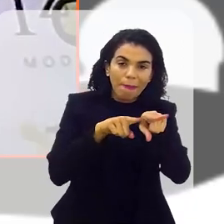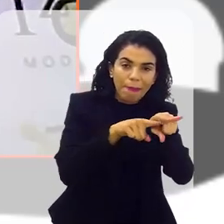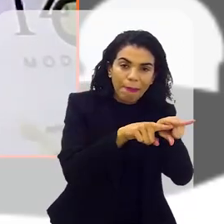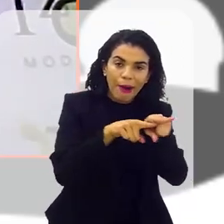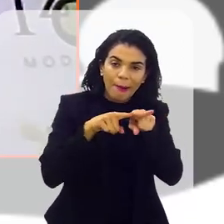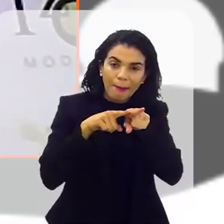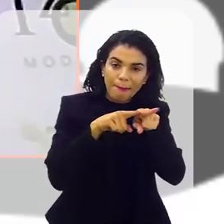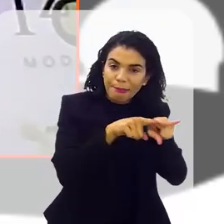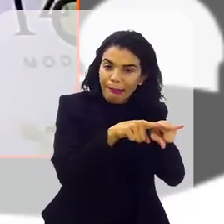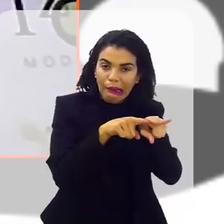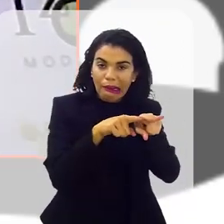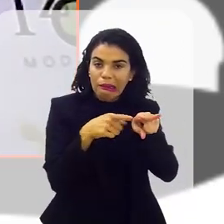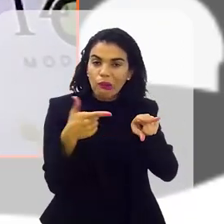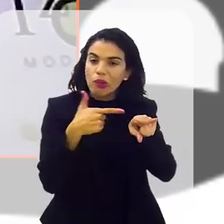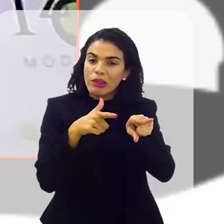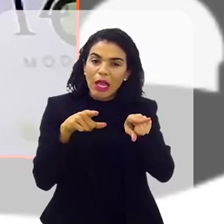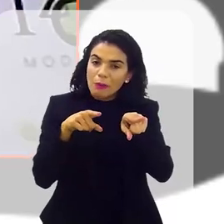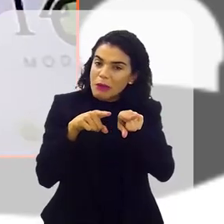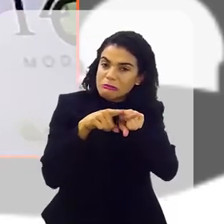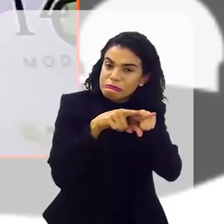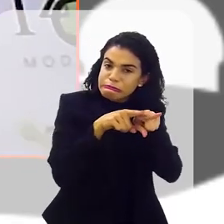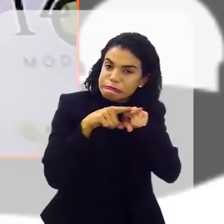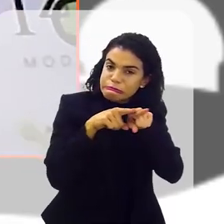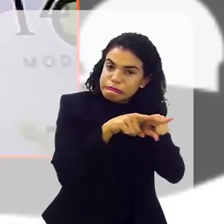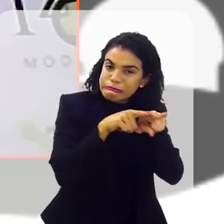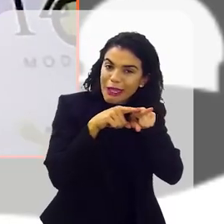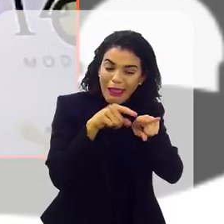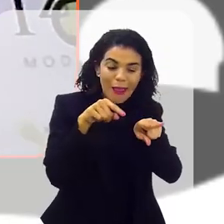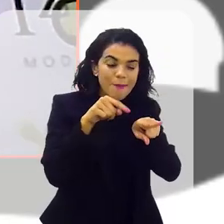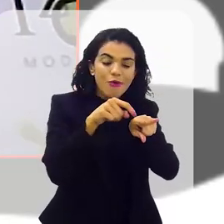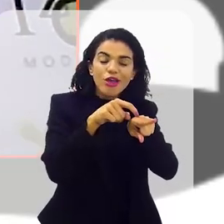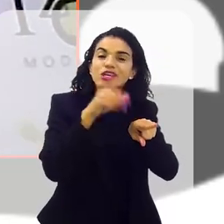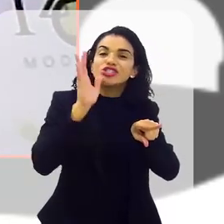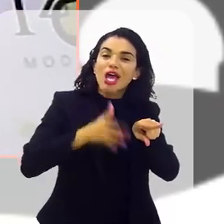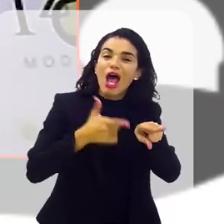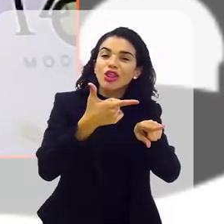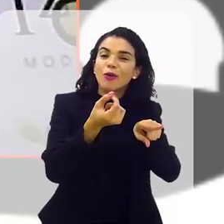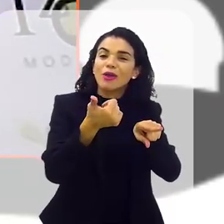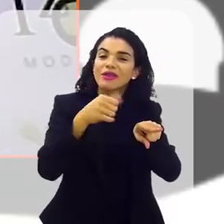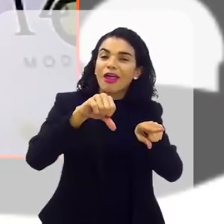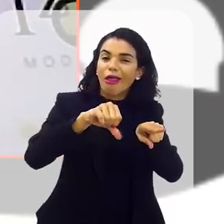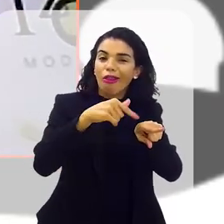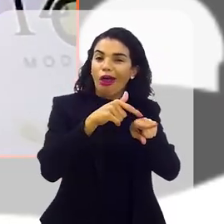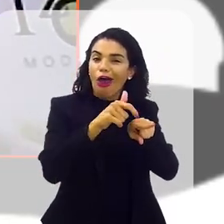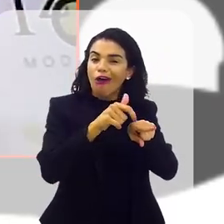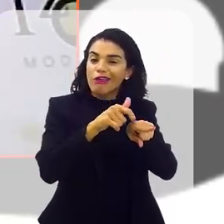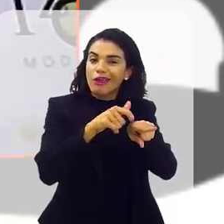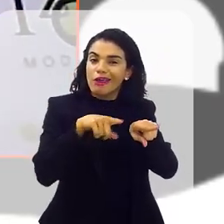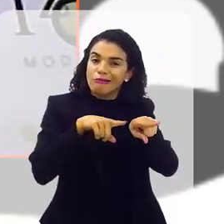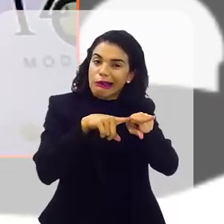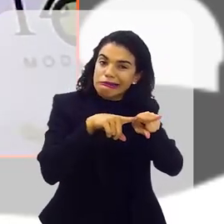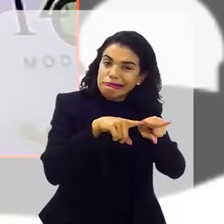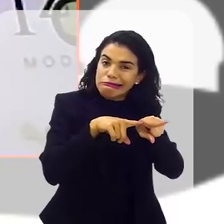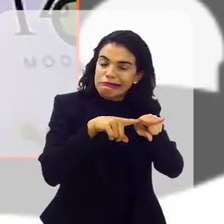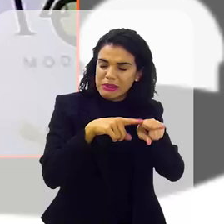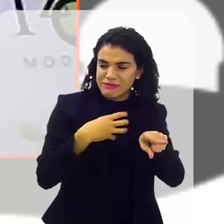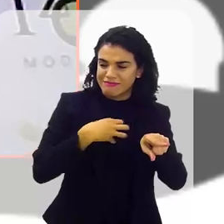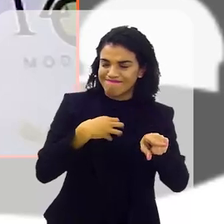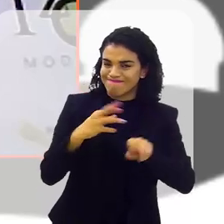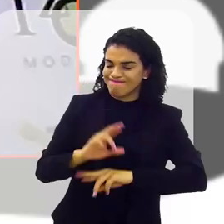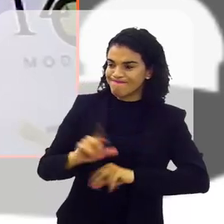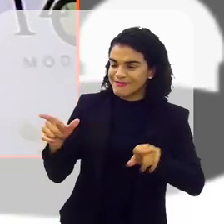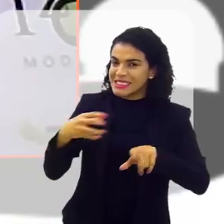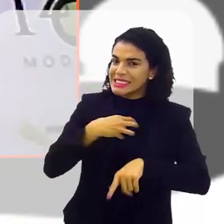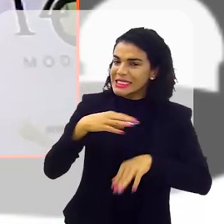ele não vai estar no mesmo Speed que a galerinha que tá comigo desde 2019 Então ele pode sentir uma certa